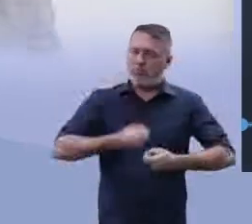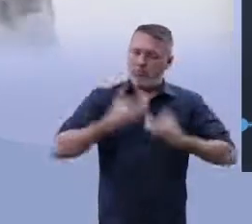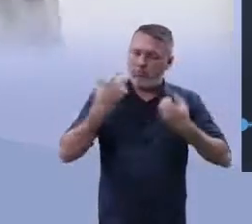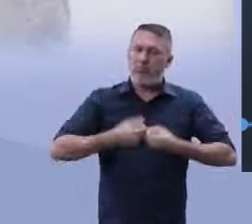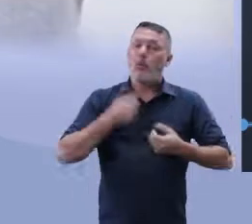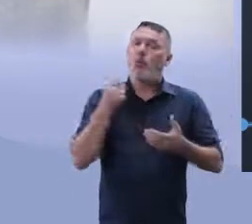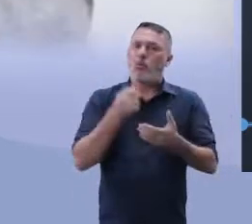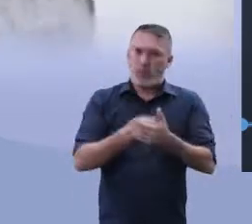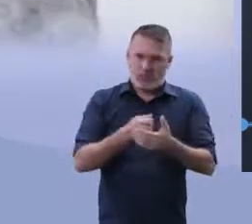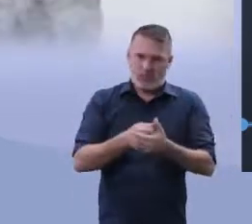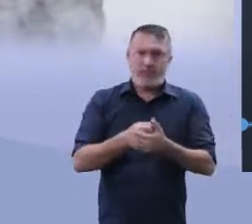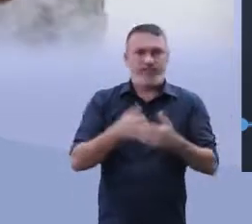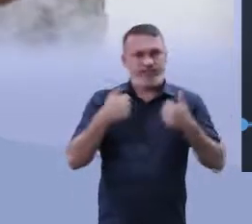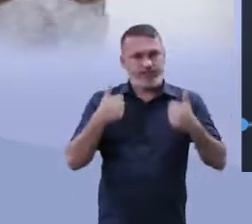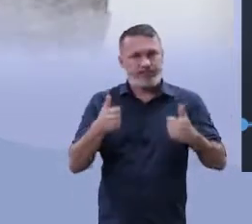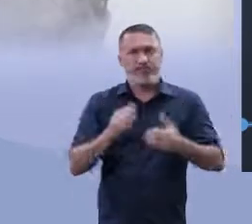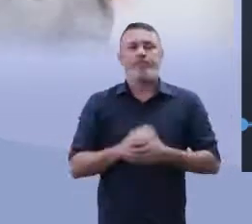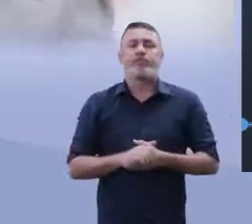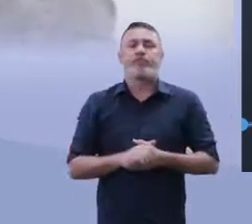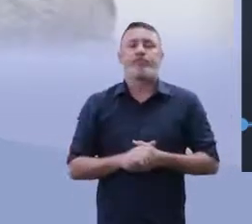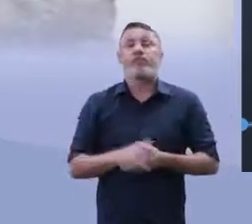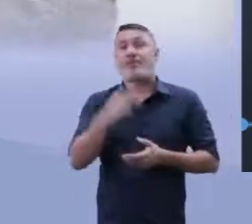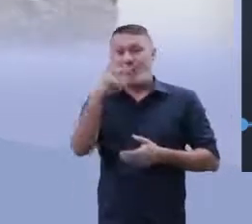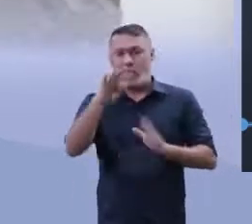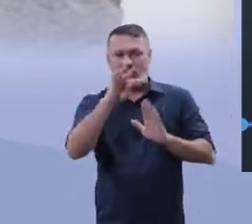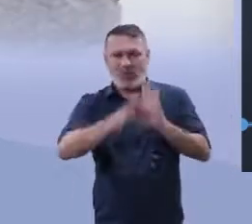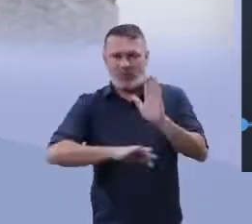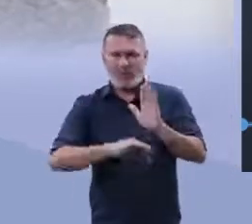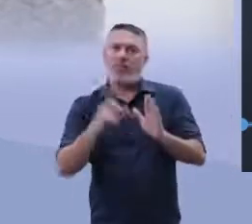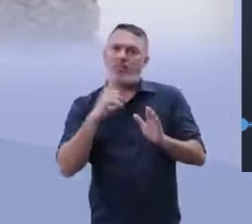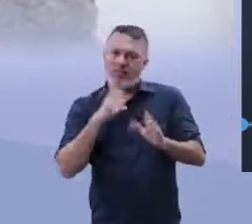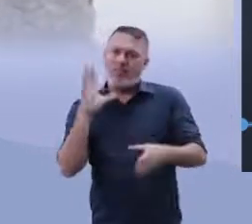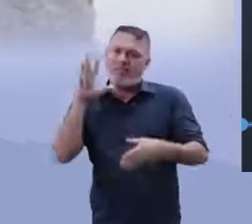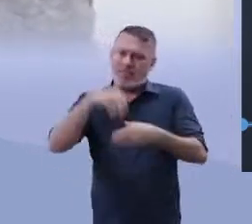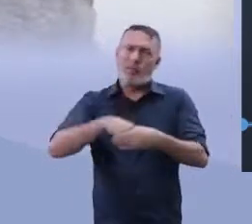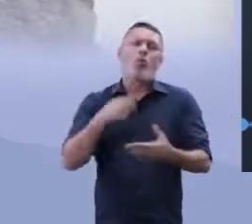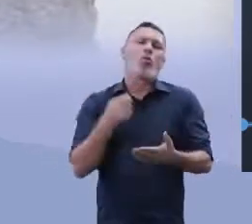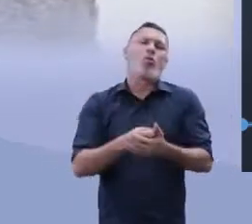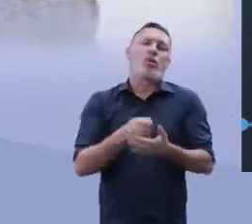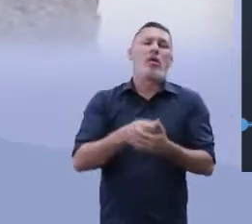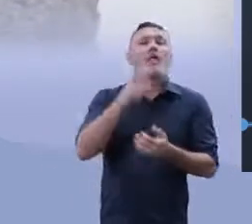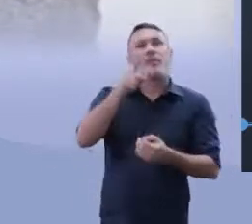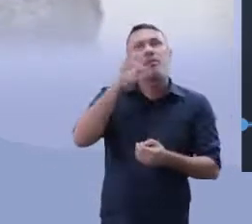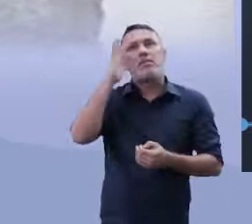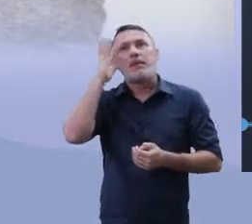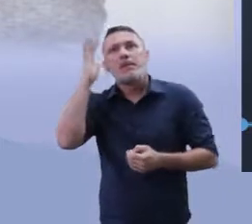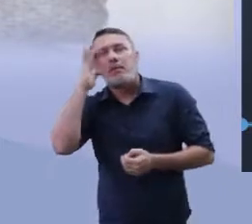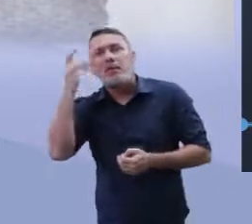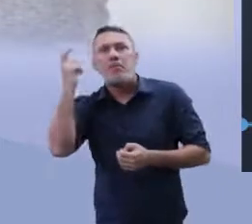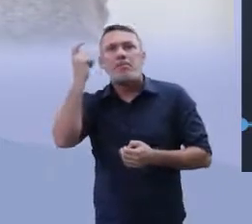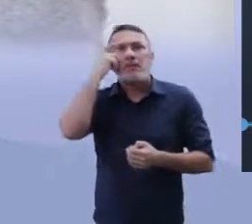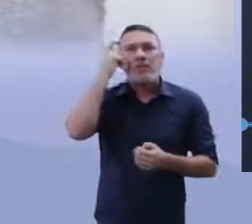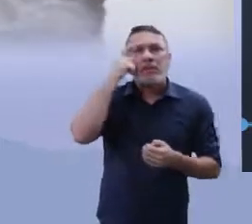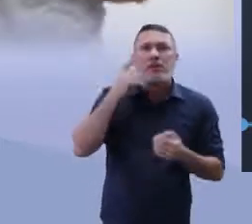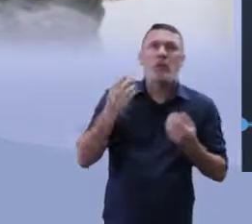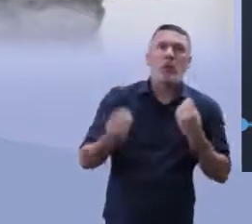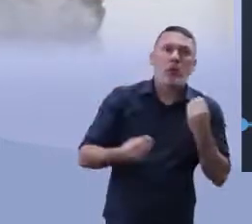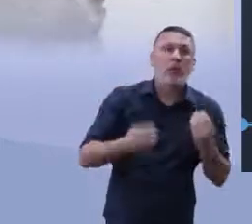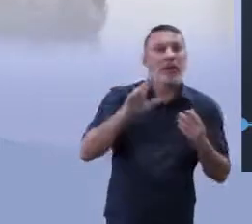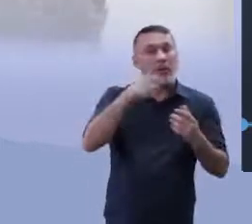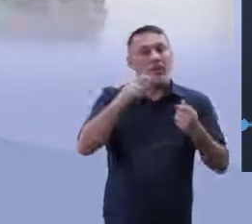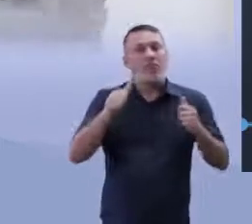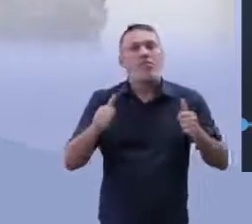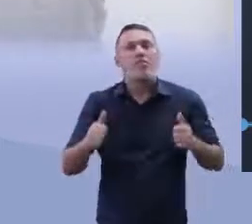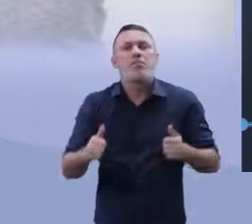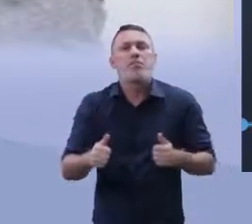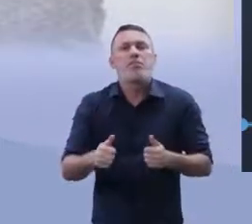você precisa, em o seu texto, mesmo que não seja o seu pensamento sobre isso aí, mas em seu texto você precisa melhorar,